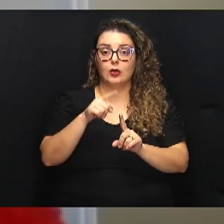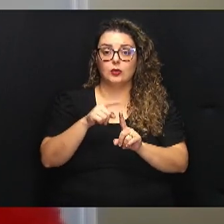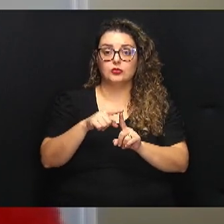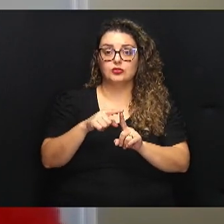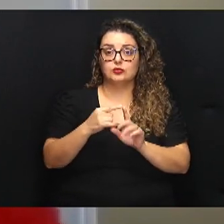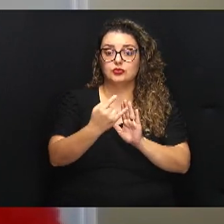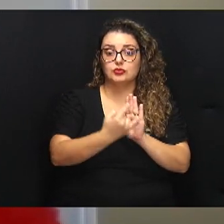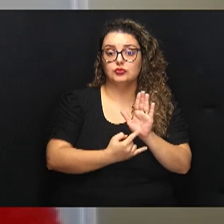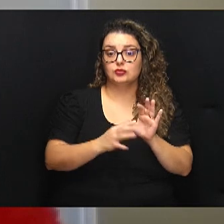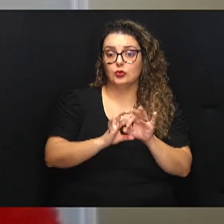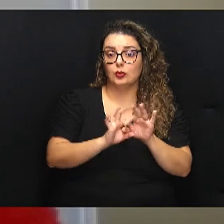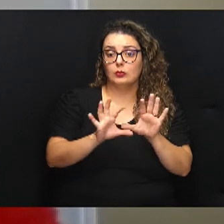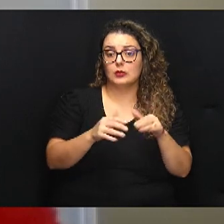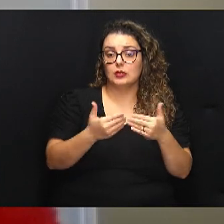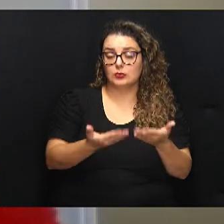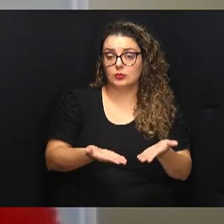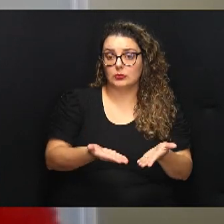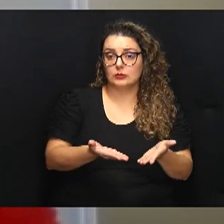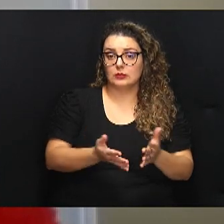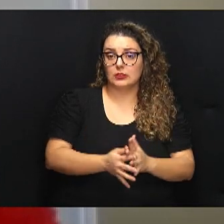licenciamento que deve ser